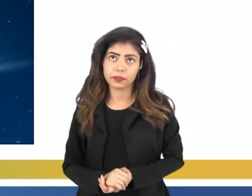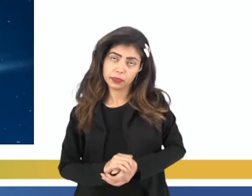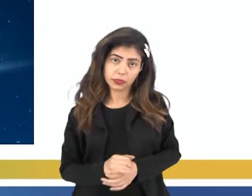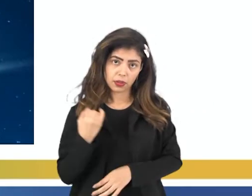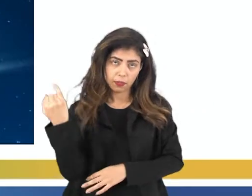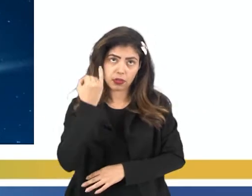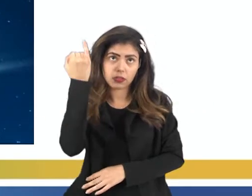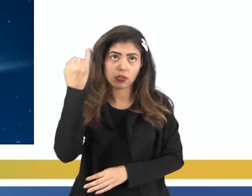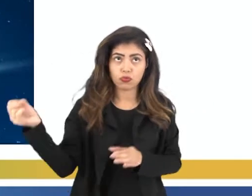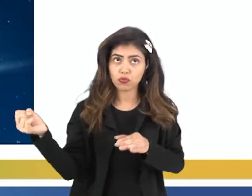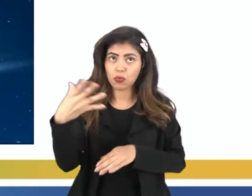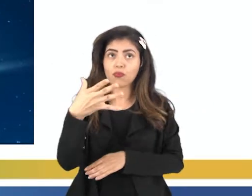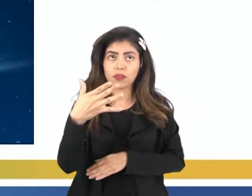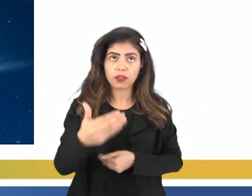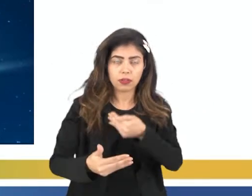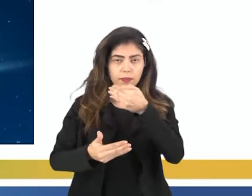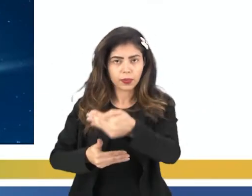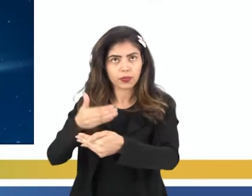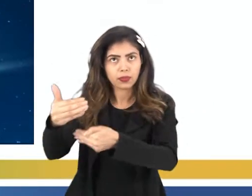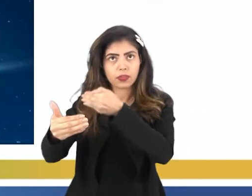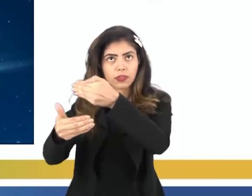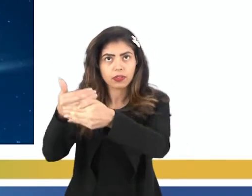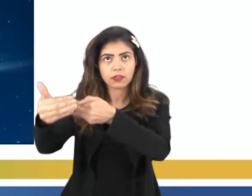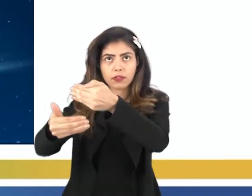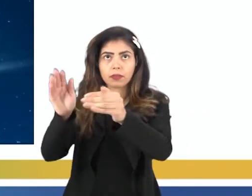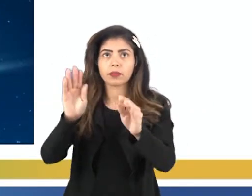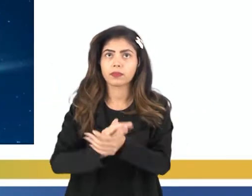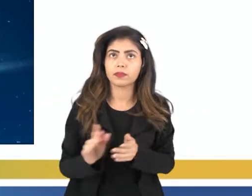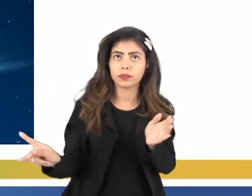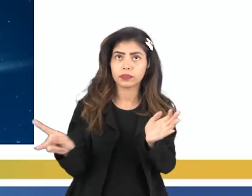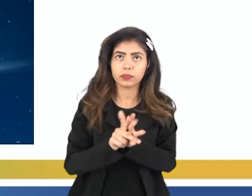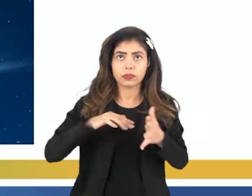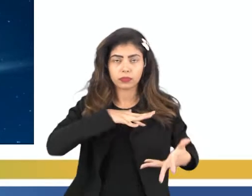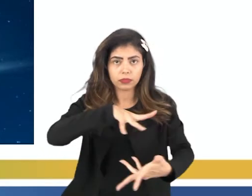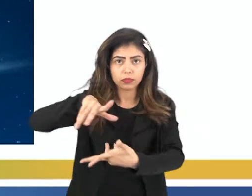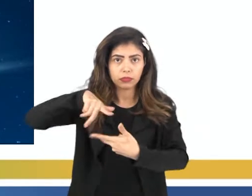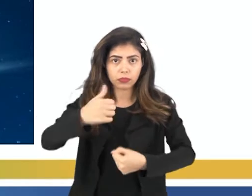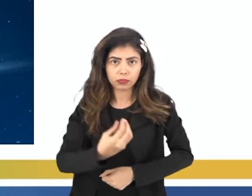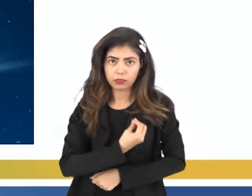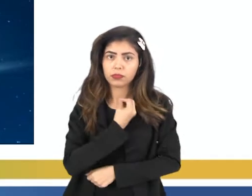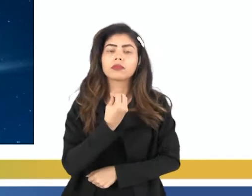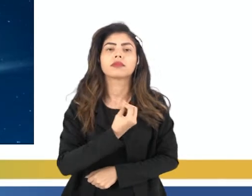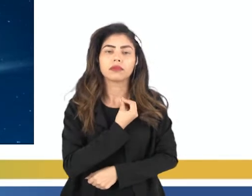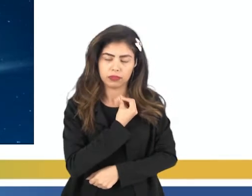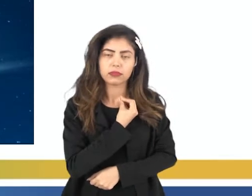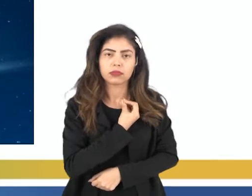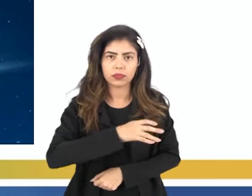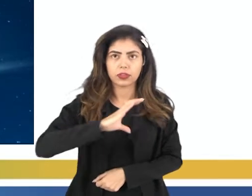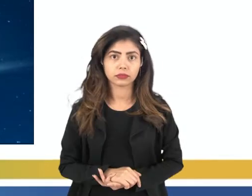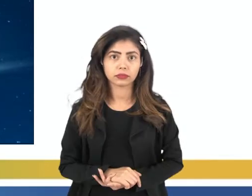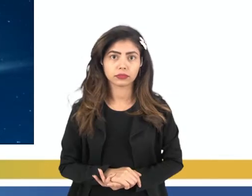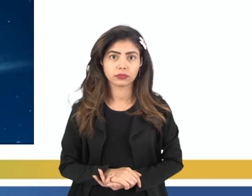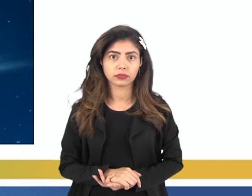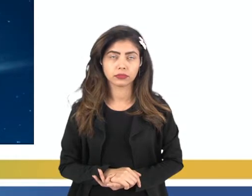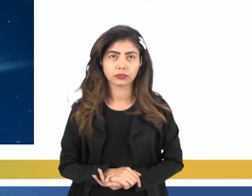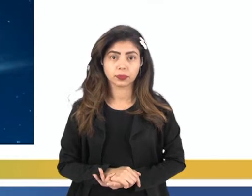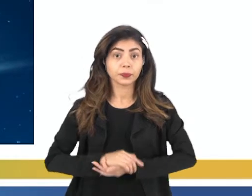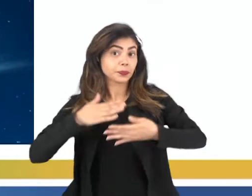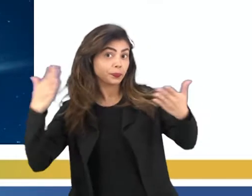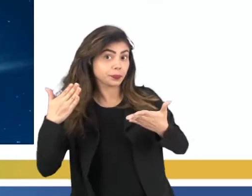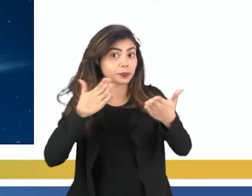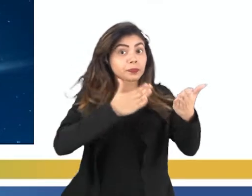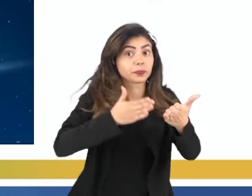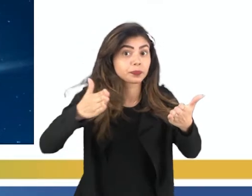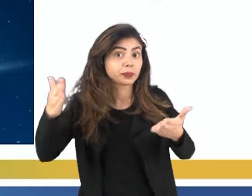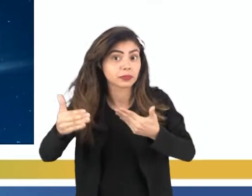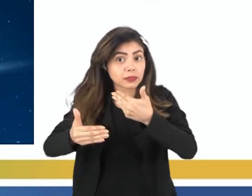as principais inovações que estão acompanhando o desenvolvimento desse modelo de vida urbana. À medida que